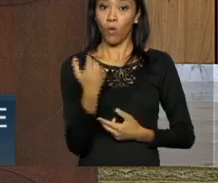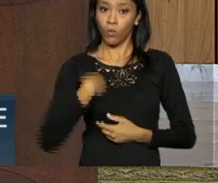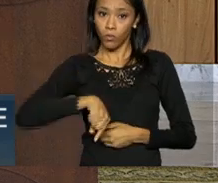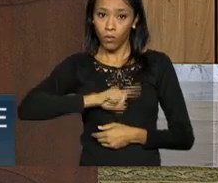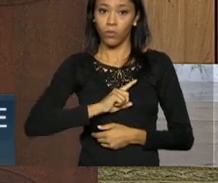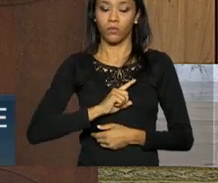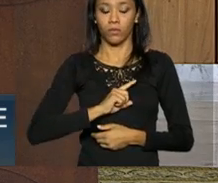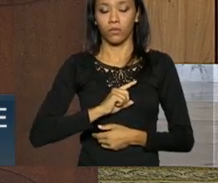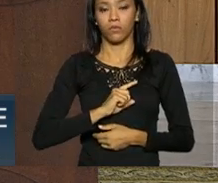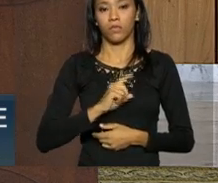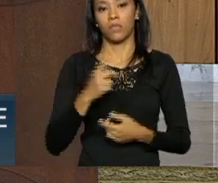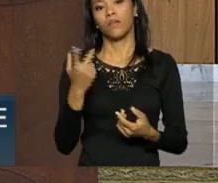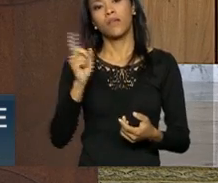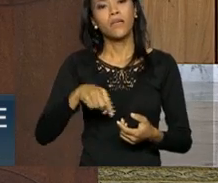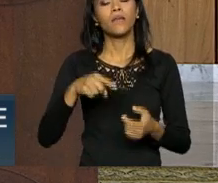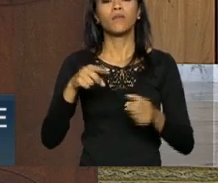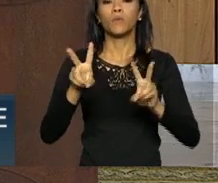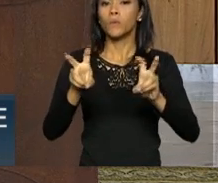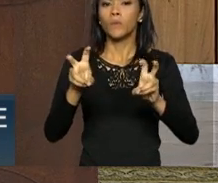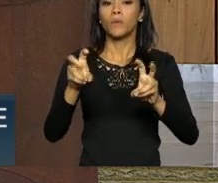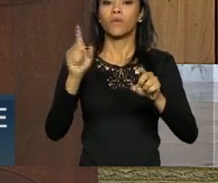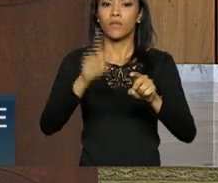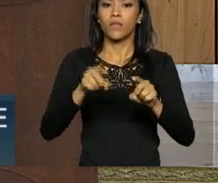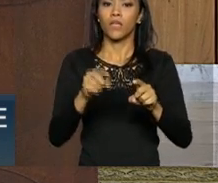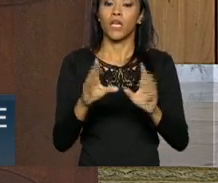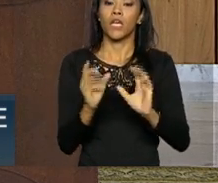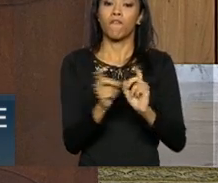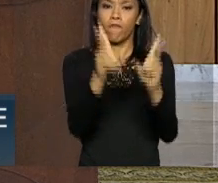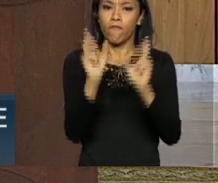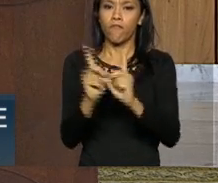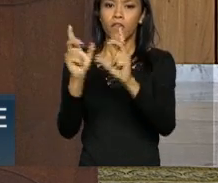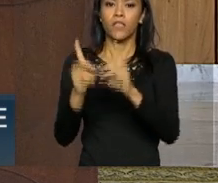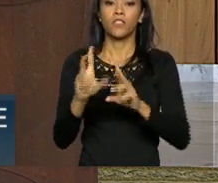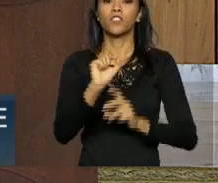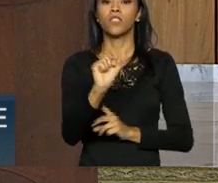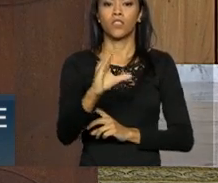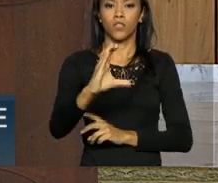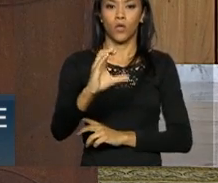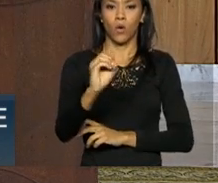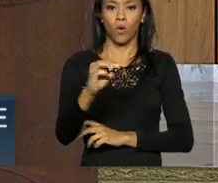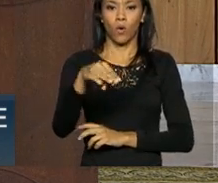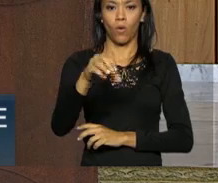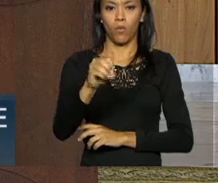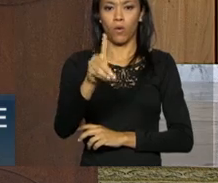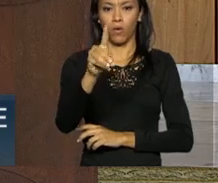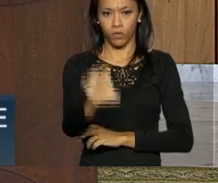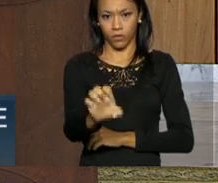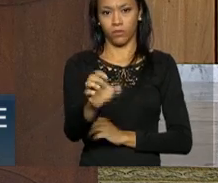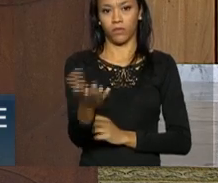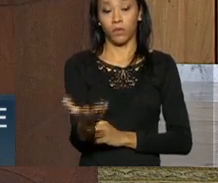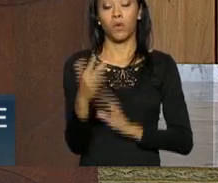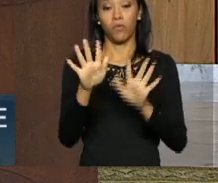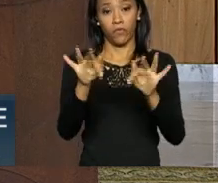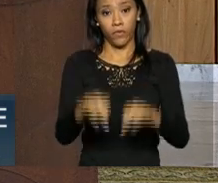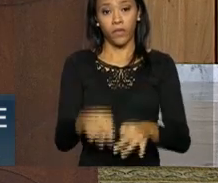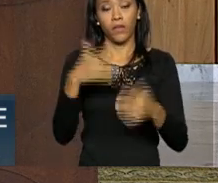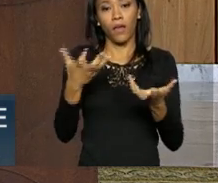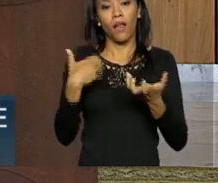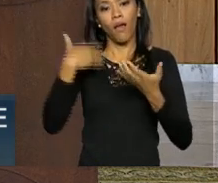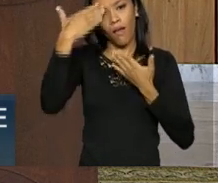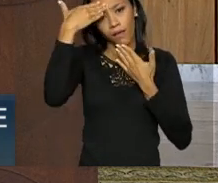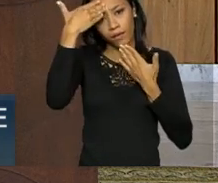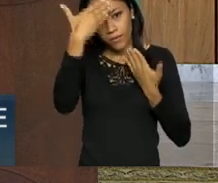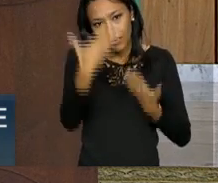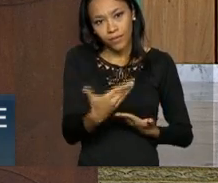com a importante pauta exportadora de commodities. Quero, por fim, agradecer o